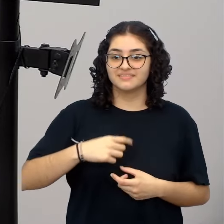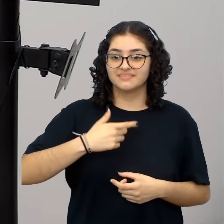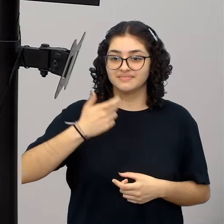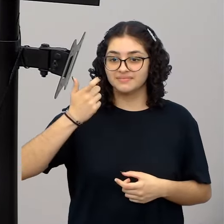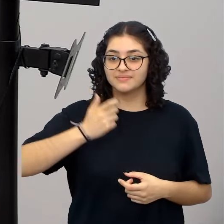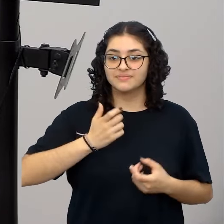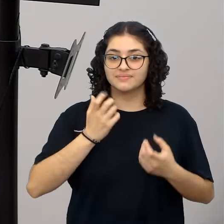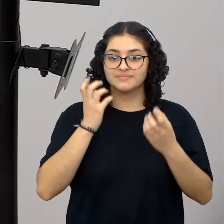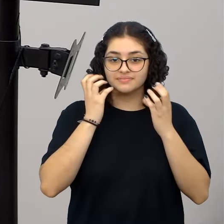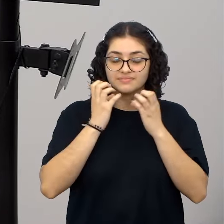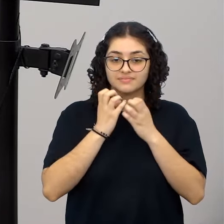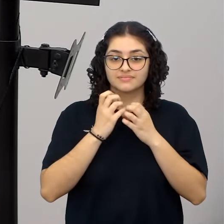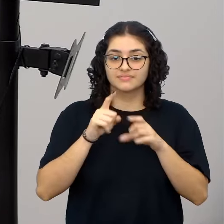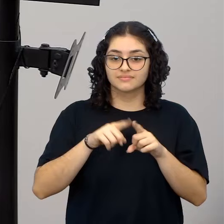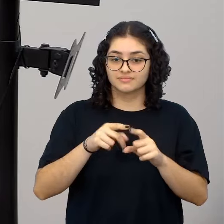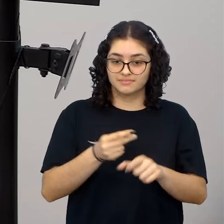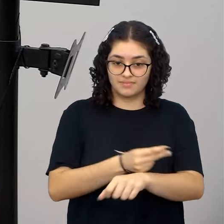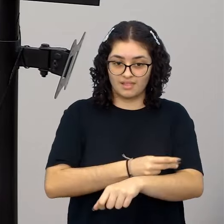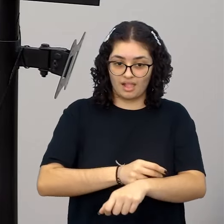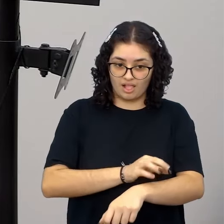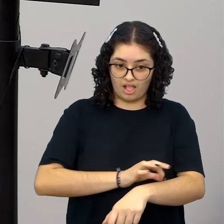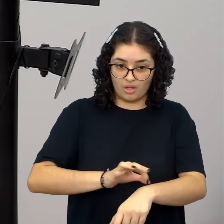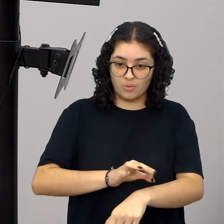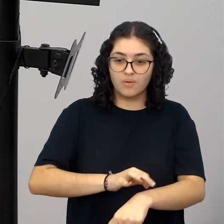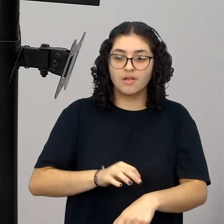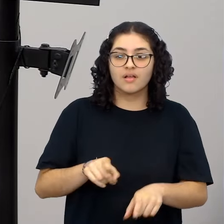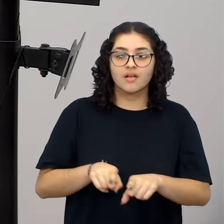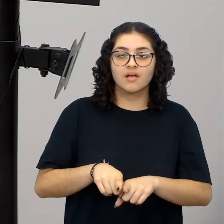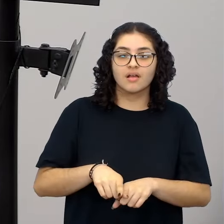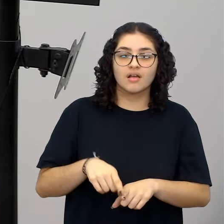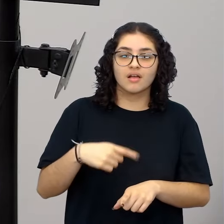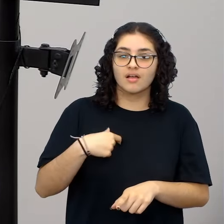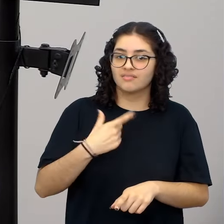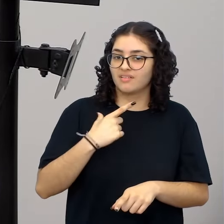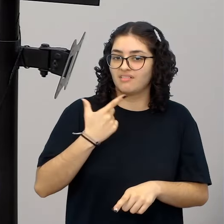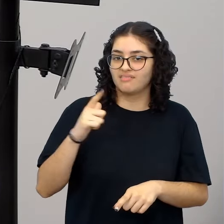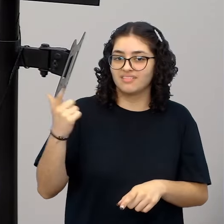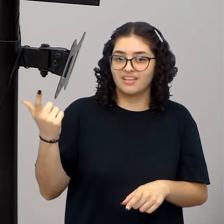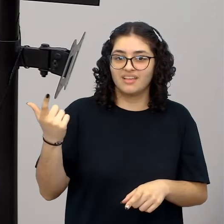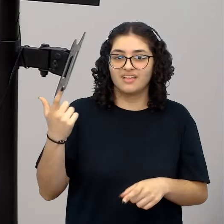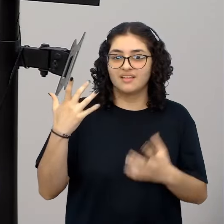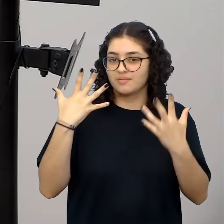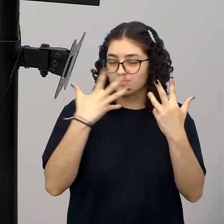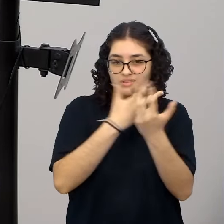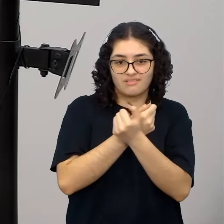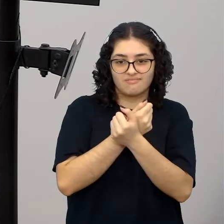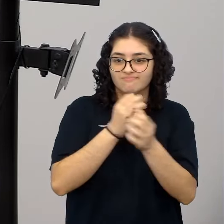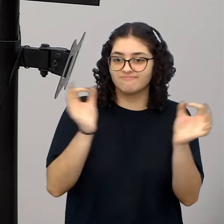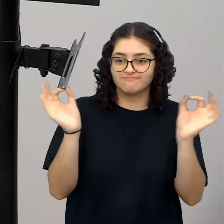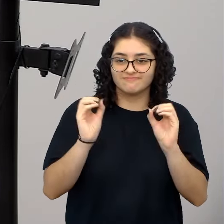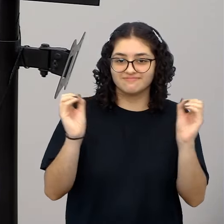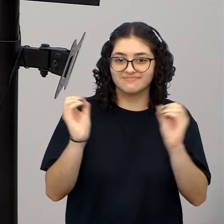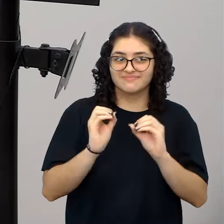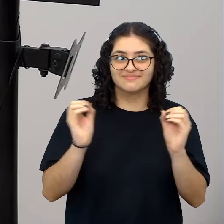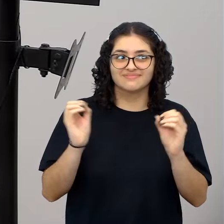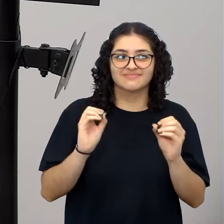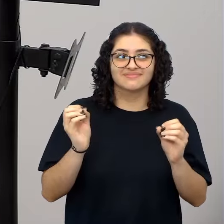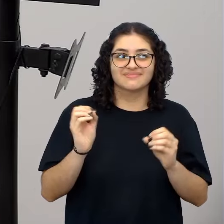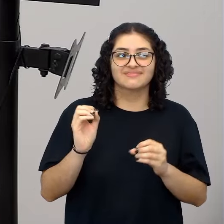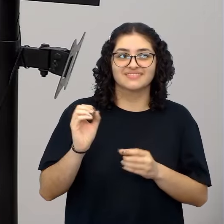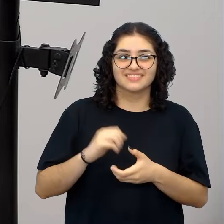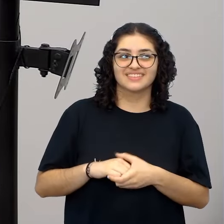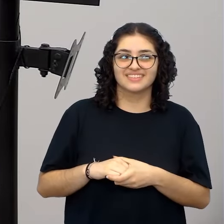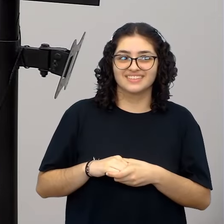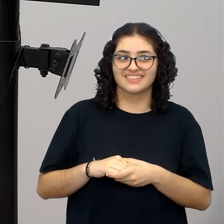bigode, barba, repleto de tatuagem, como costumo dizer também, eu sou desprovido de beleza, né? Isso dá lá vem ele. Dá para informar aí